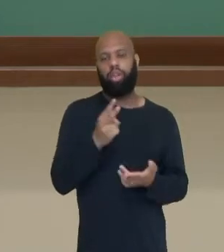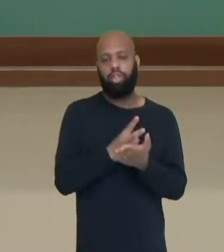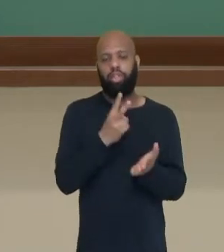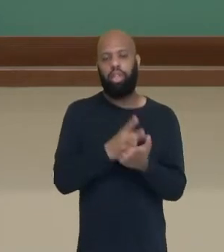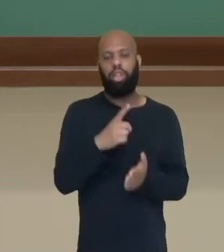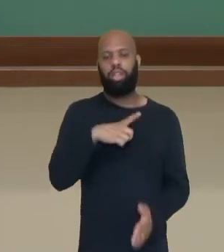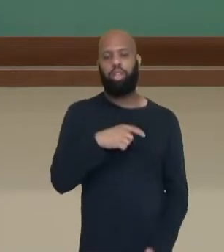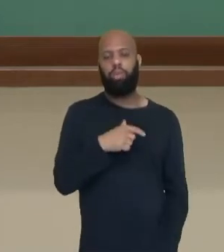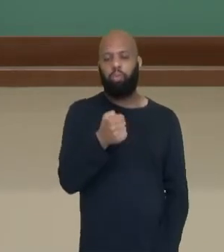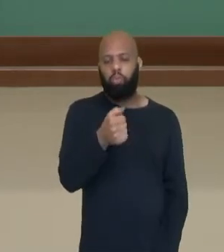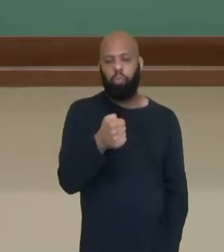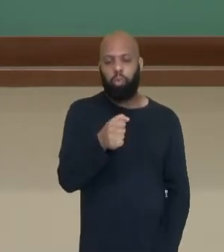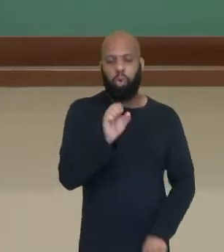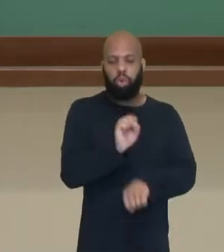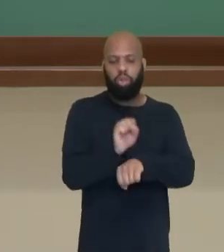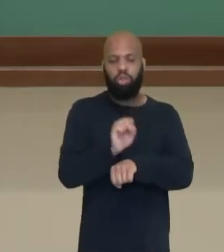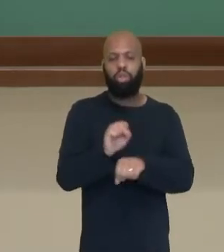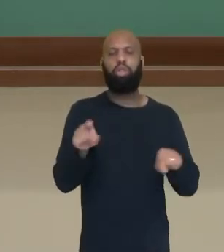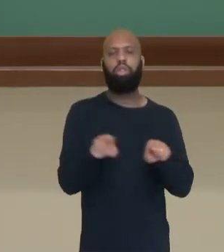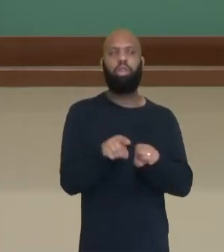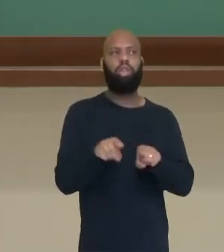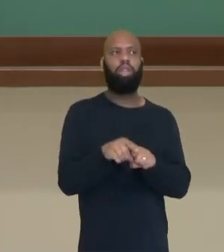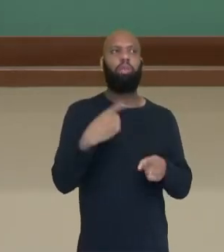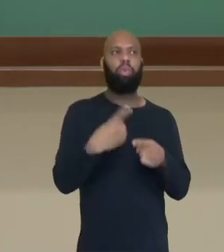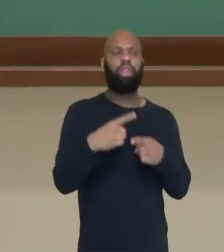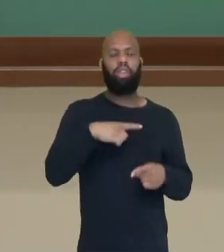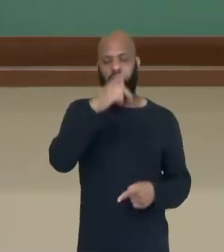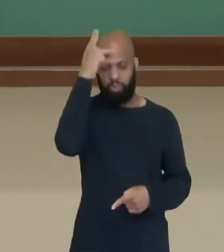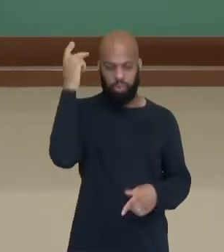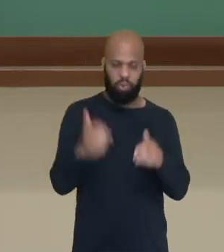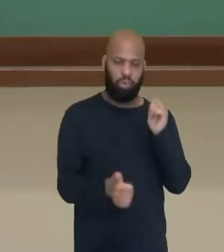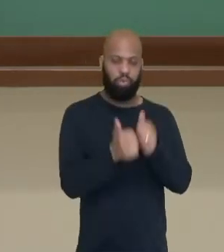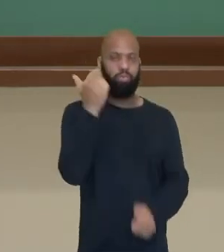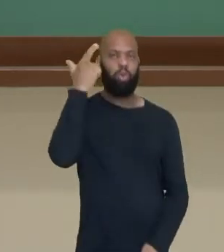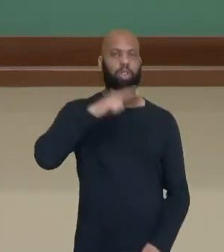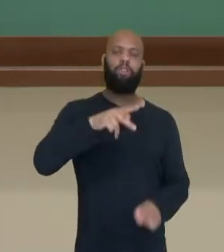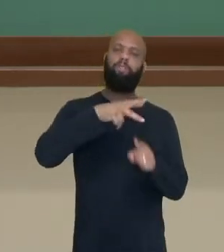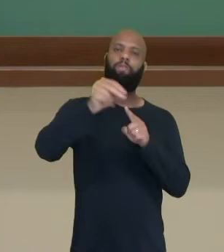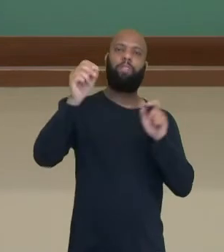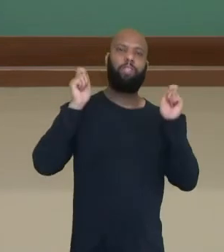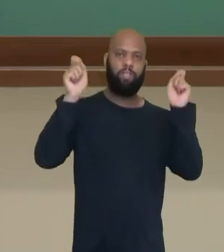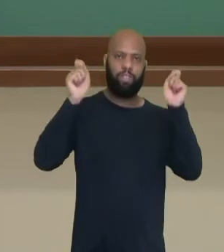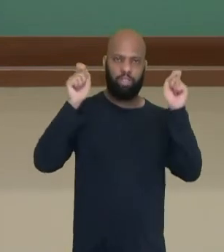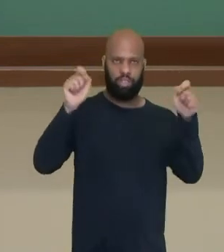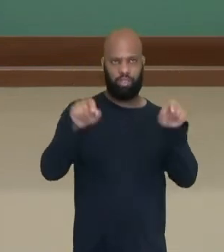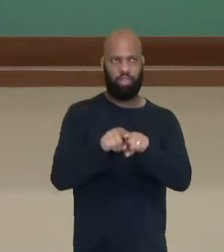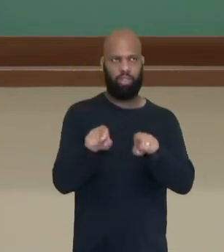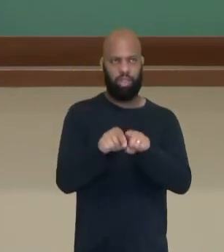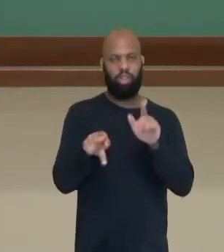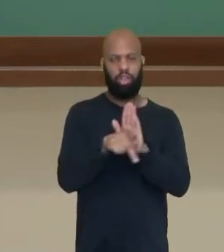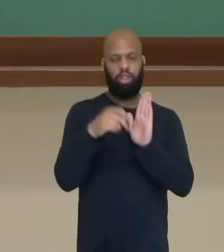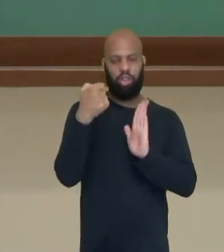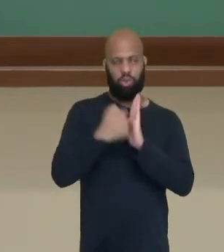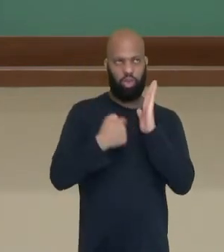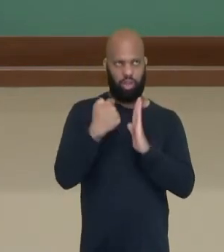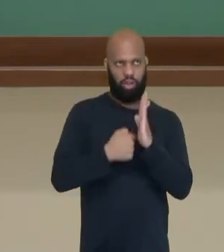poucos segundos, já ali com um dos atletas se sagrando campeão, né? Um dos lutadores sendo campeão daquela luta.